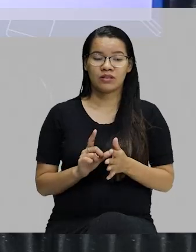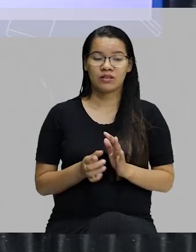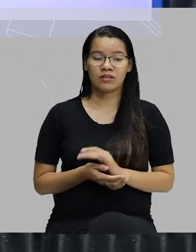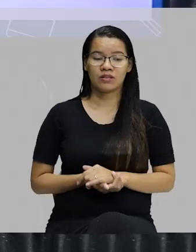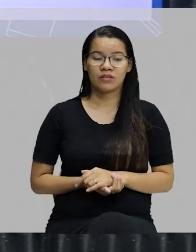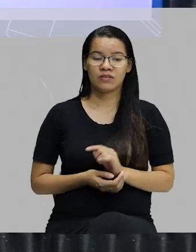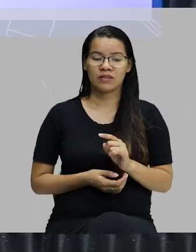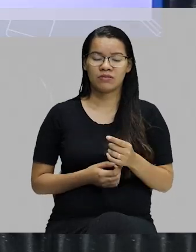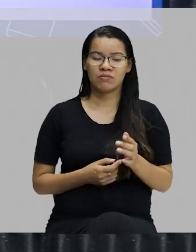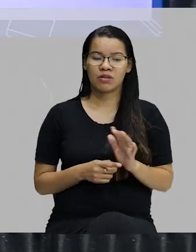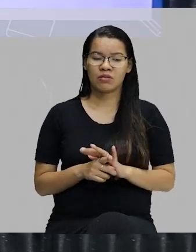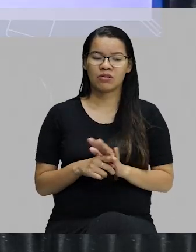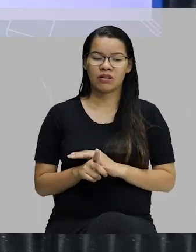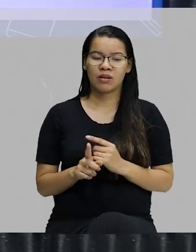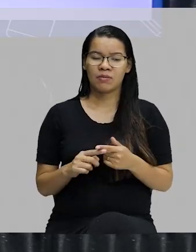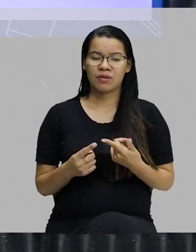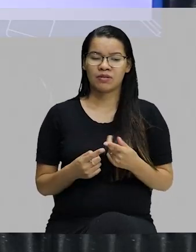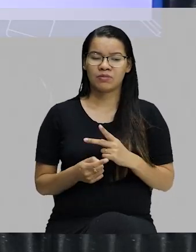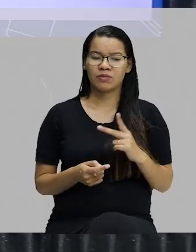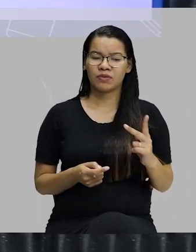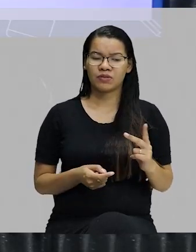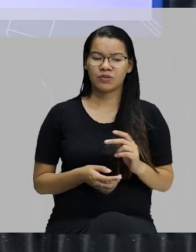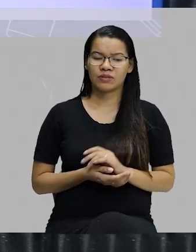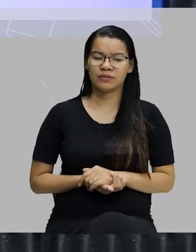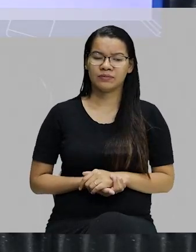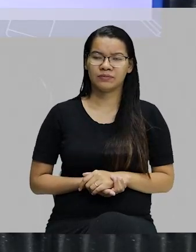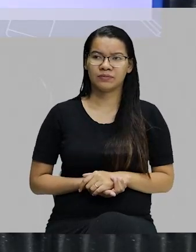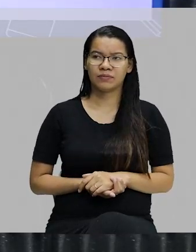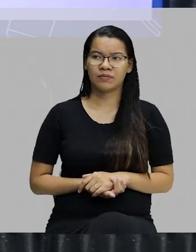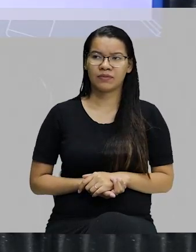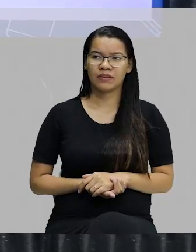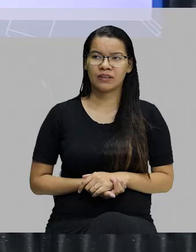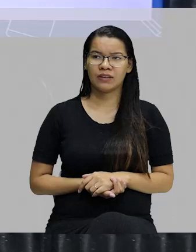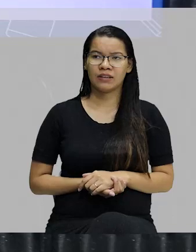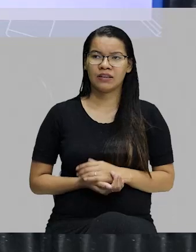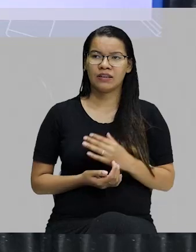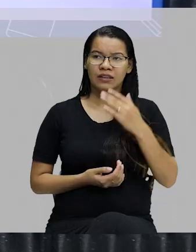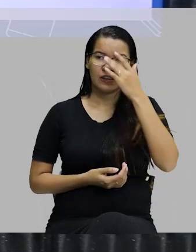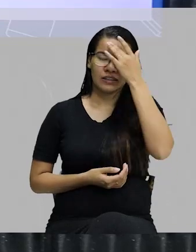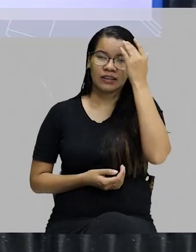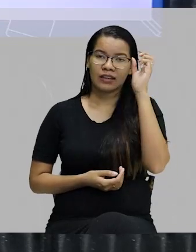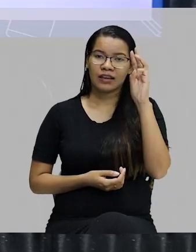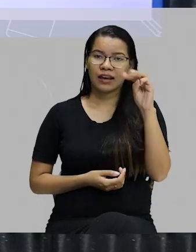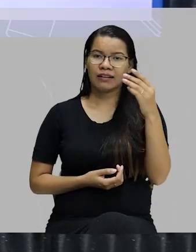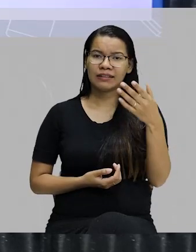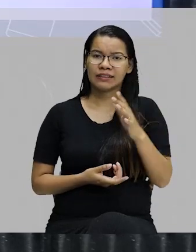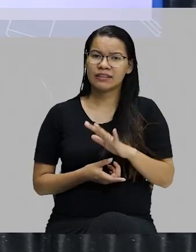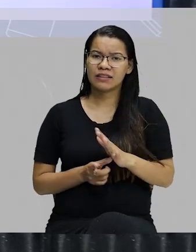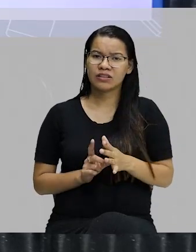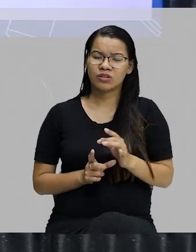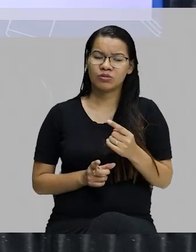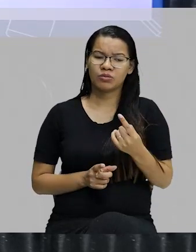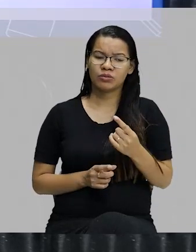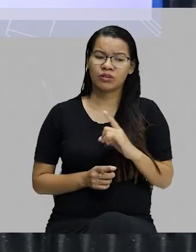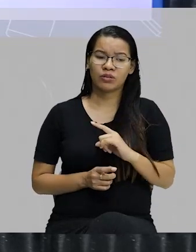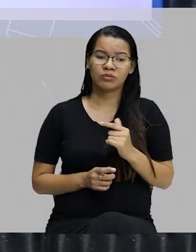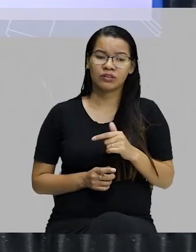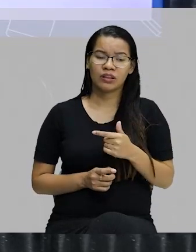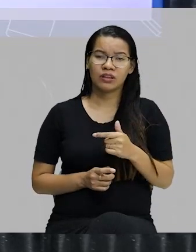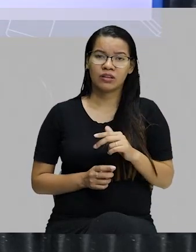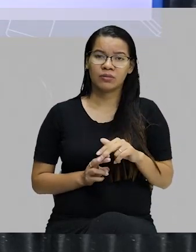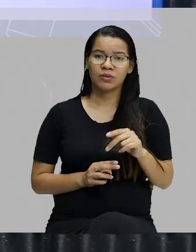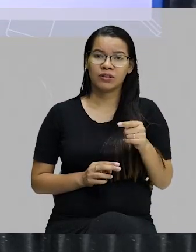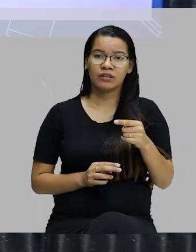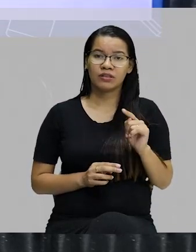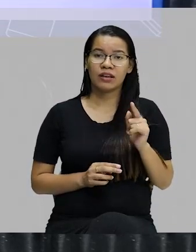Aí você pode se perguntar, mas Renata, esse 1 aqui, quem é que antecedia ele para somar? Não tem, por isso é que ele foi